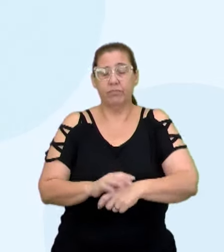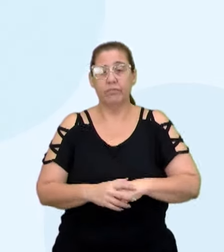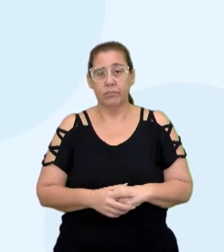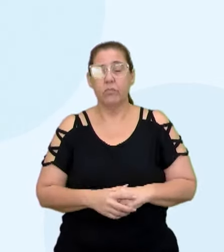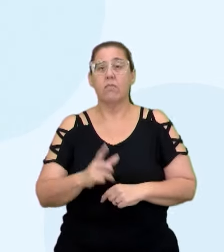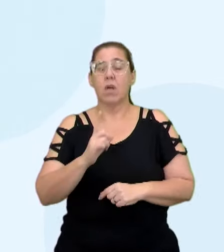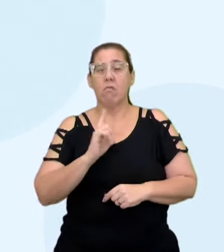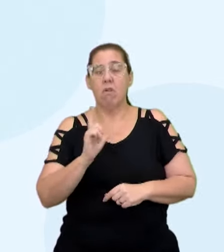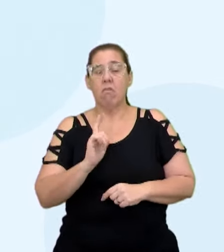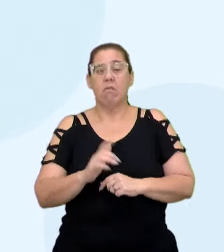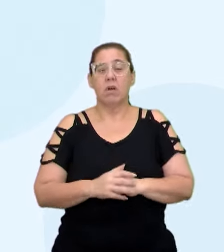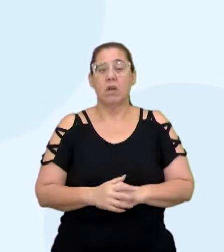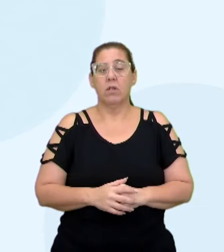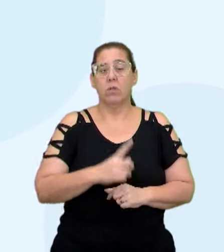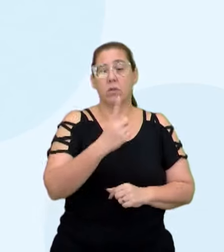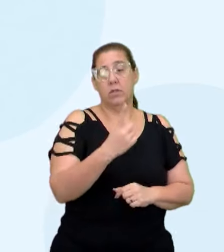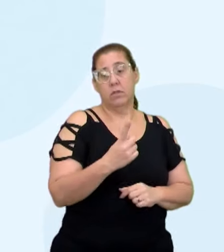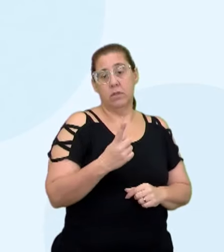Ela tá ali, olha só, com